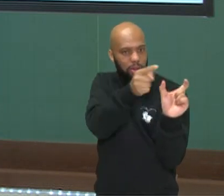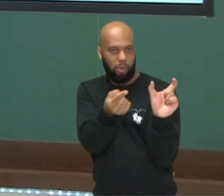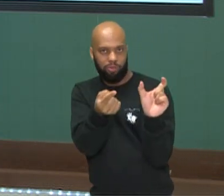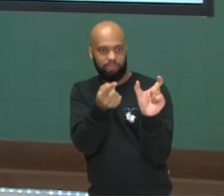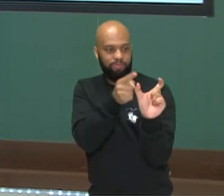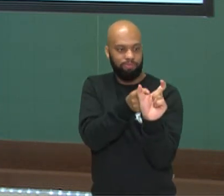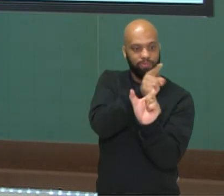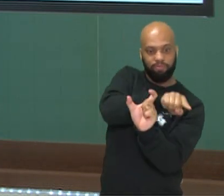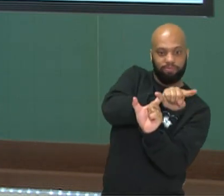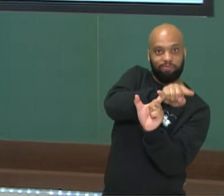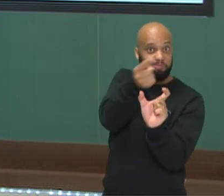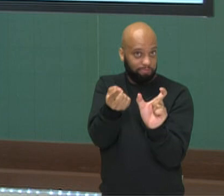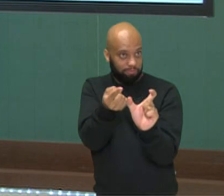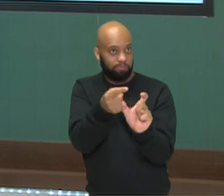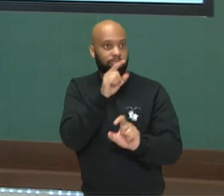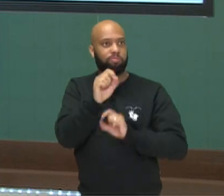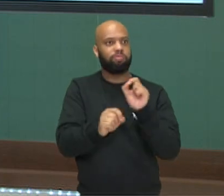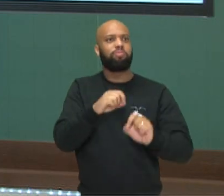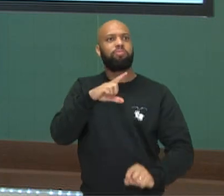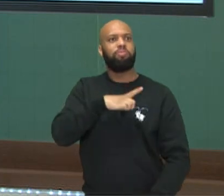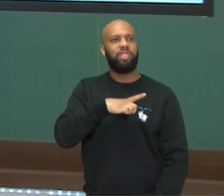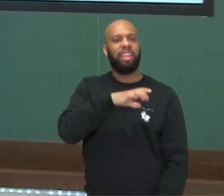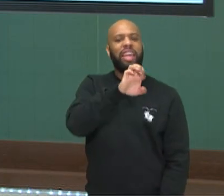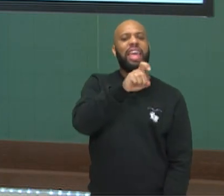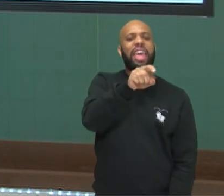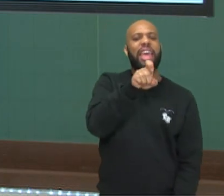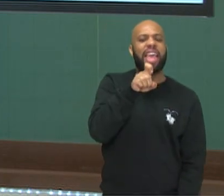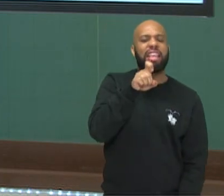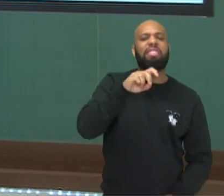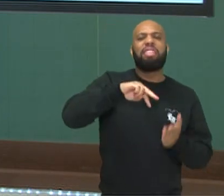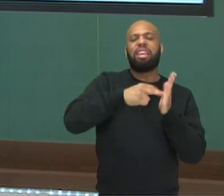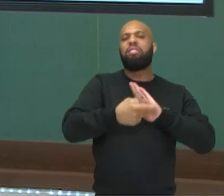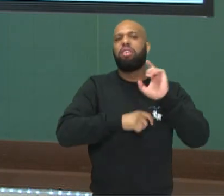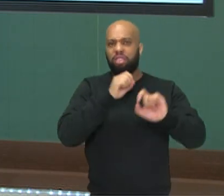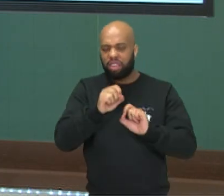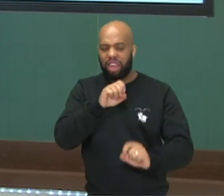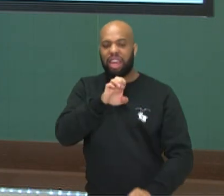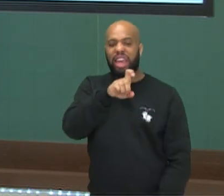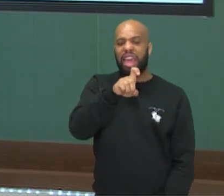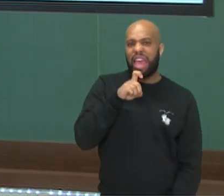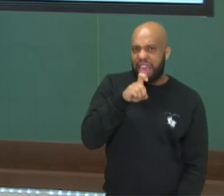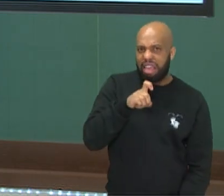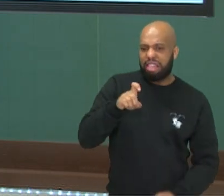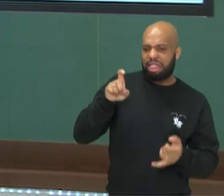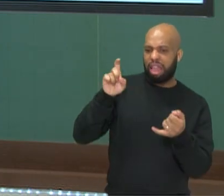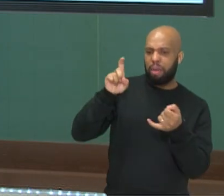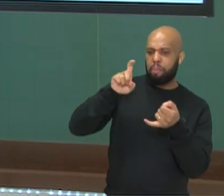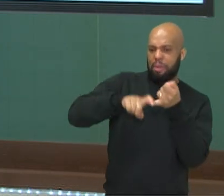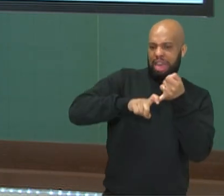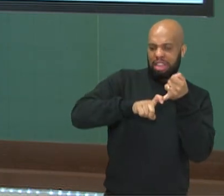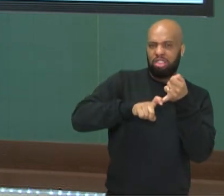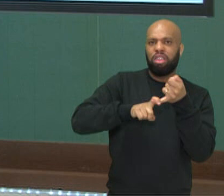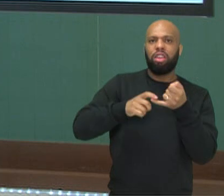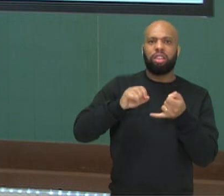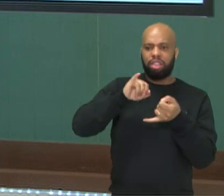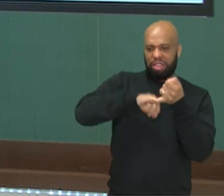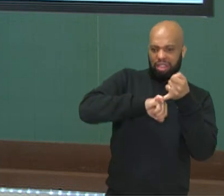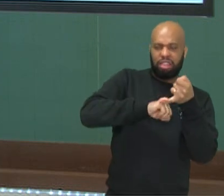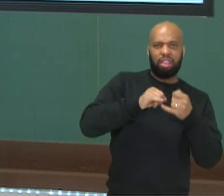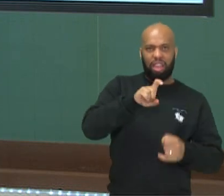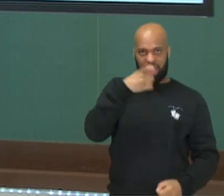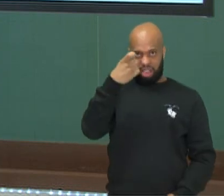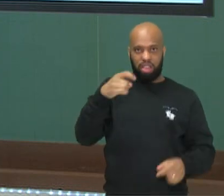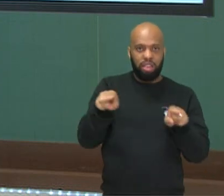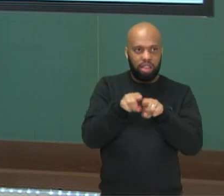Qual é o sentido produzido por ex? Ex-amante? Ex-aluno? Que sentido que tem, então, o ex?